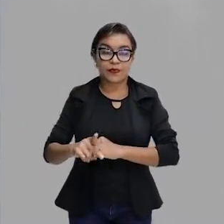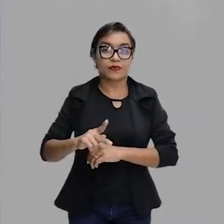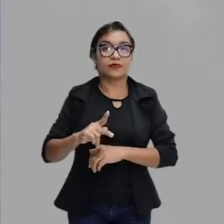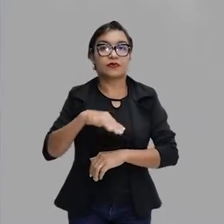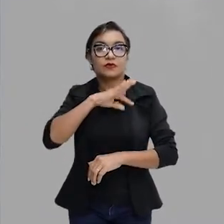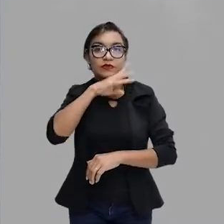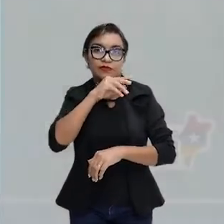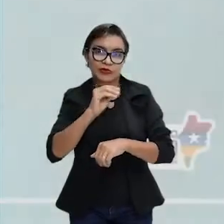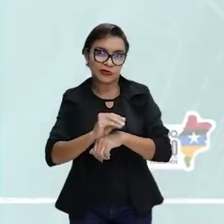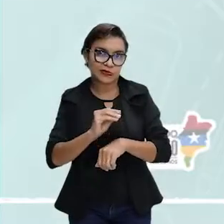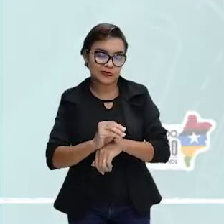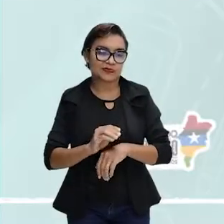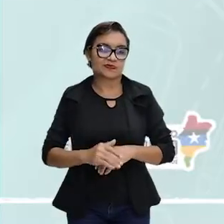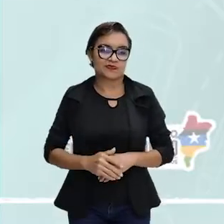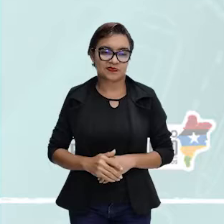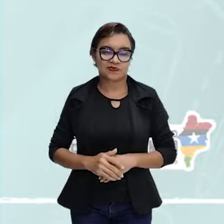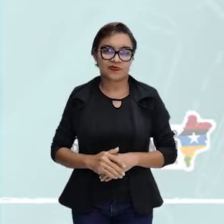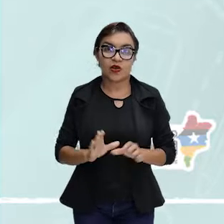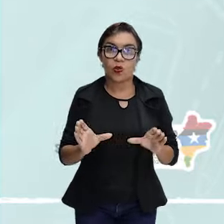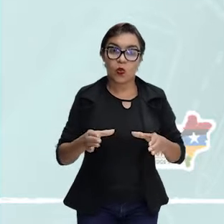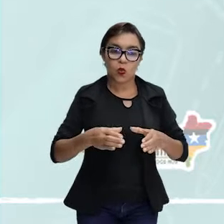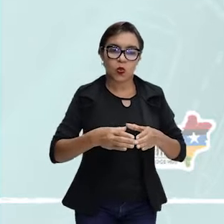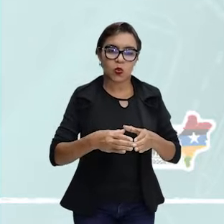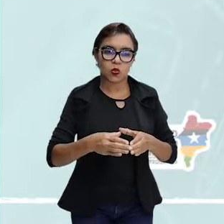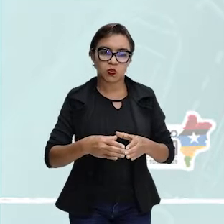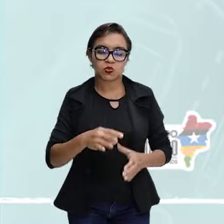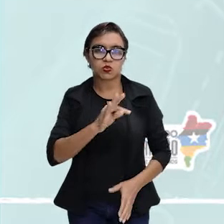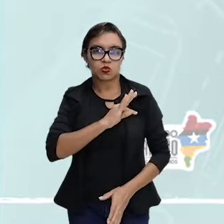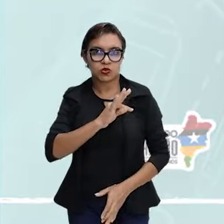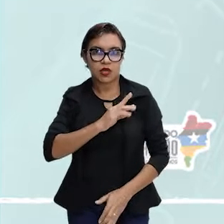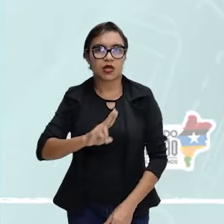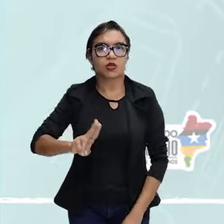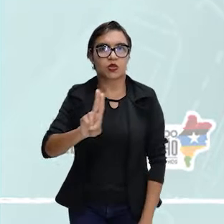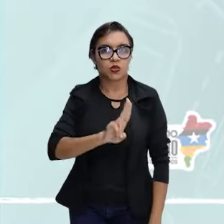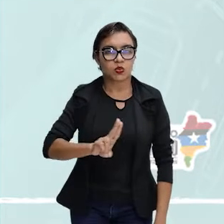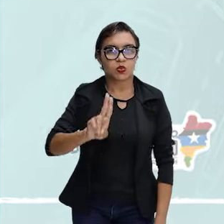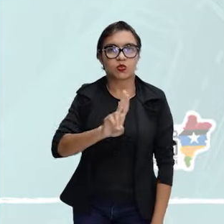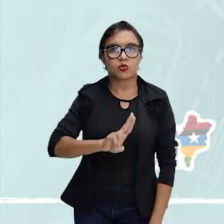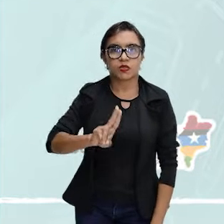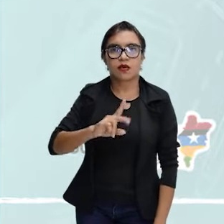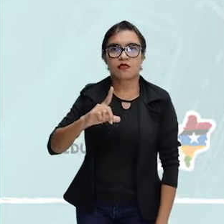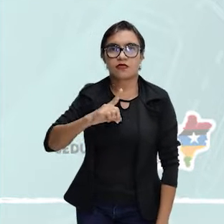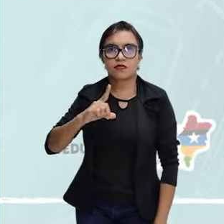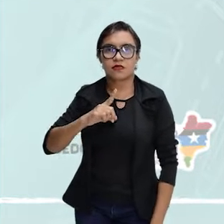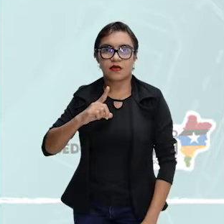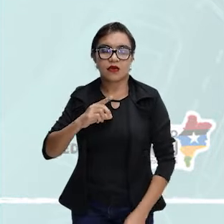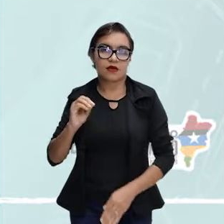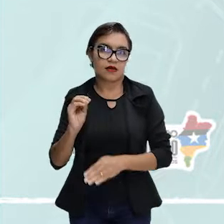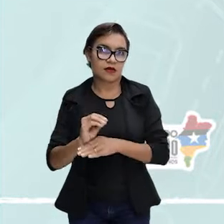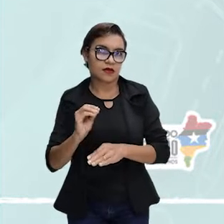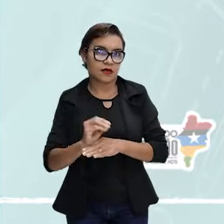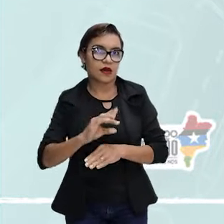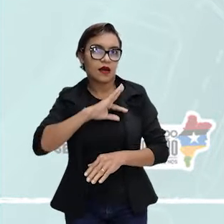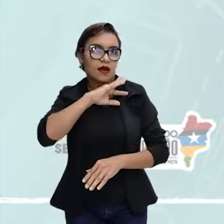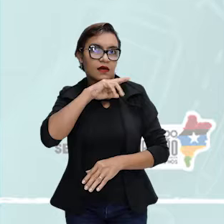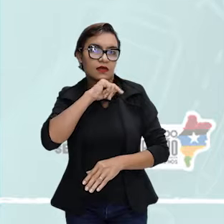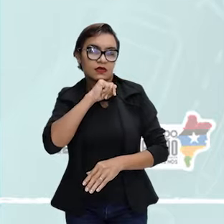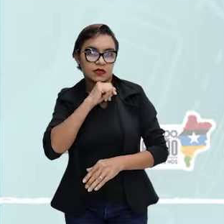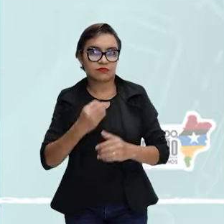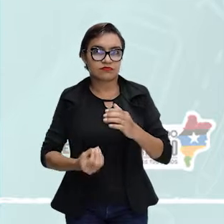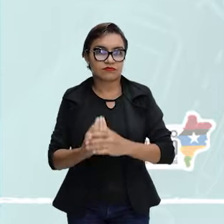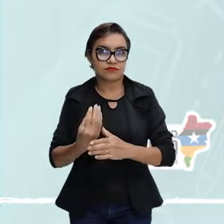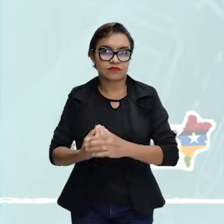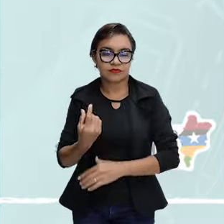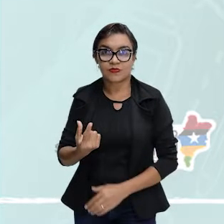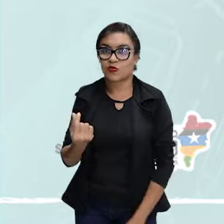lá, ó. Pecuária corresponde ao conjunto de técnicas utilizadas e destinadas à criação e reprodução de animais domésticos com